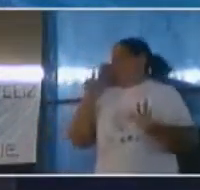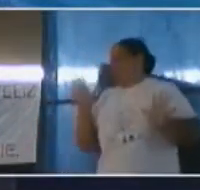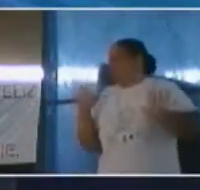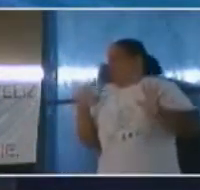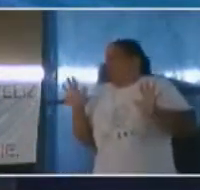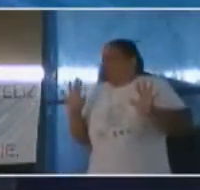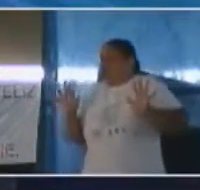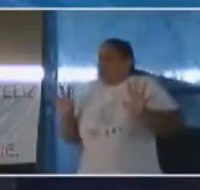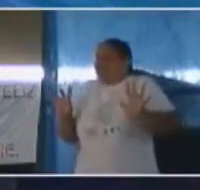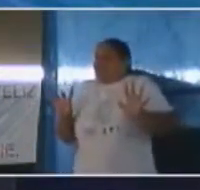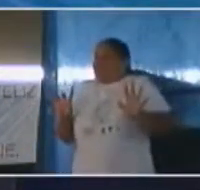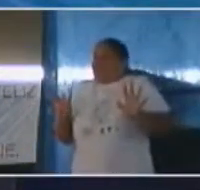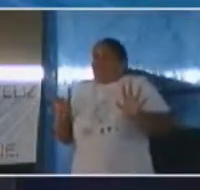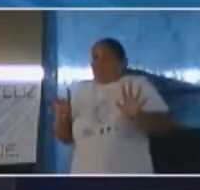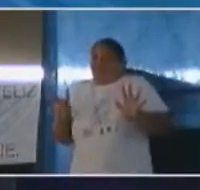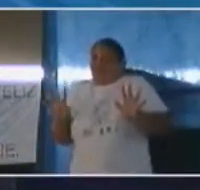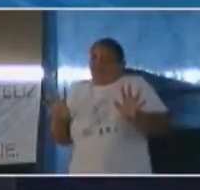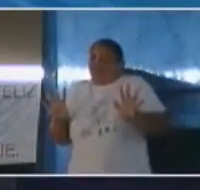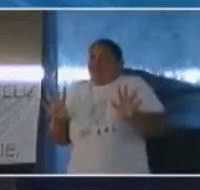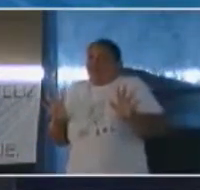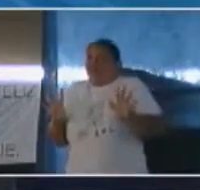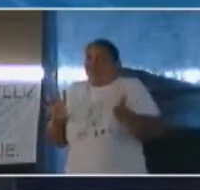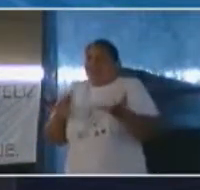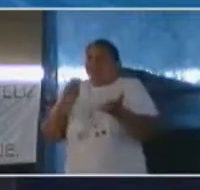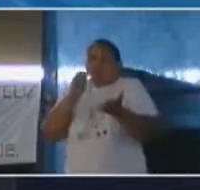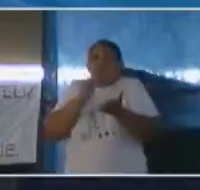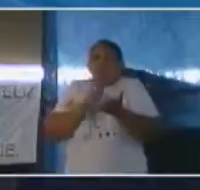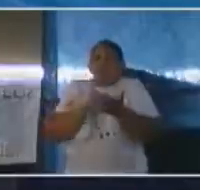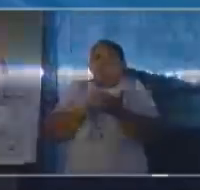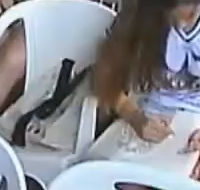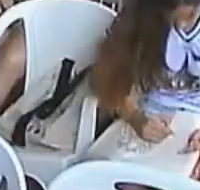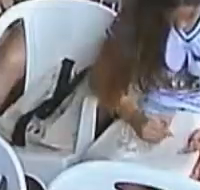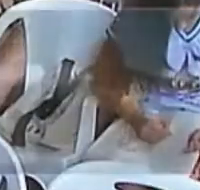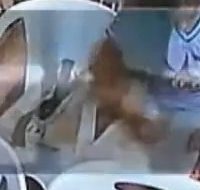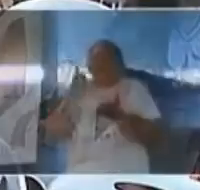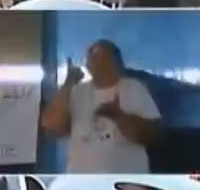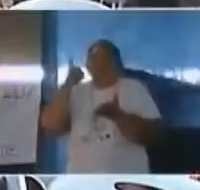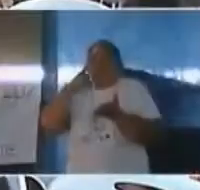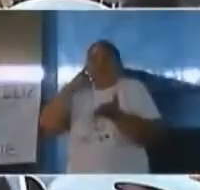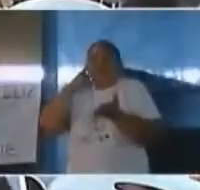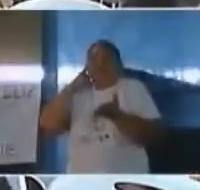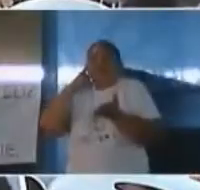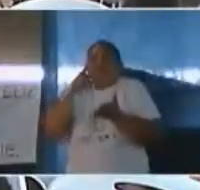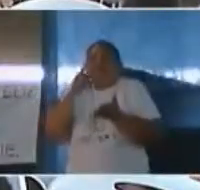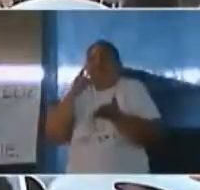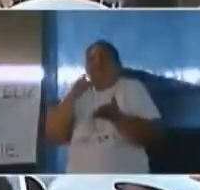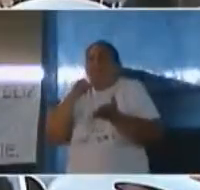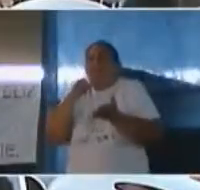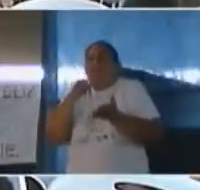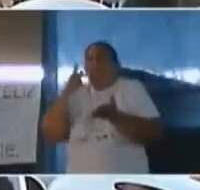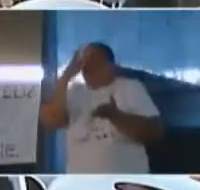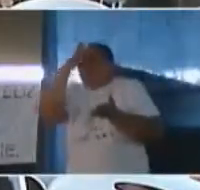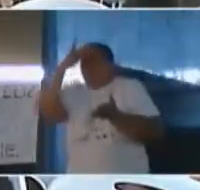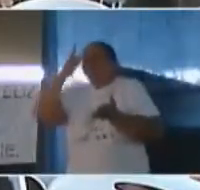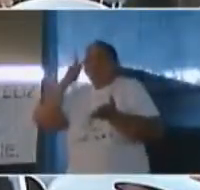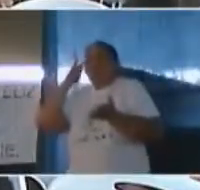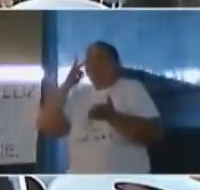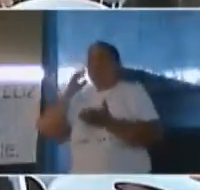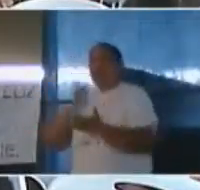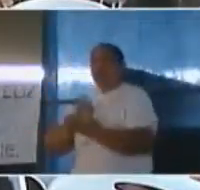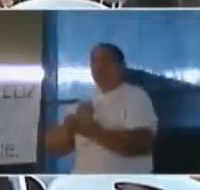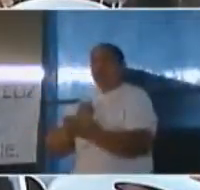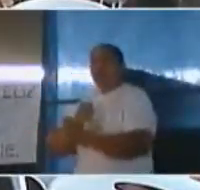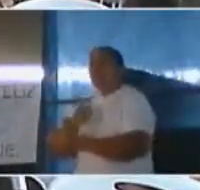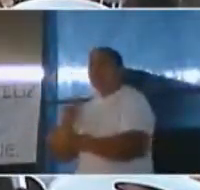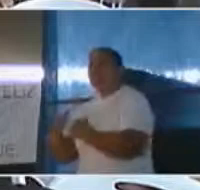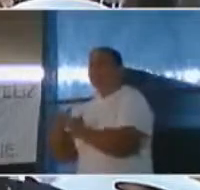das redes sociais, no meio dos espaços virtuais, nas entrelinhas das mensagens de